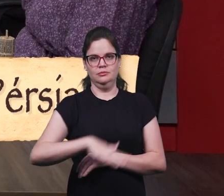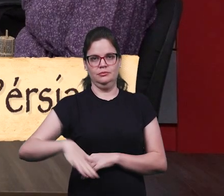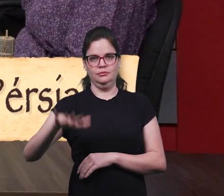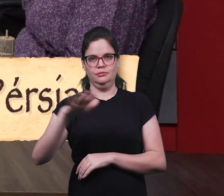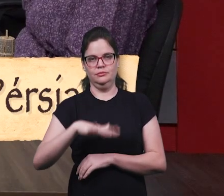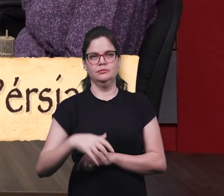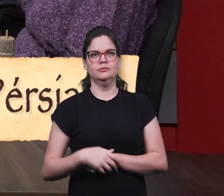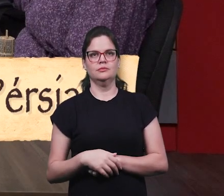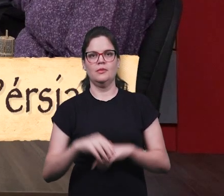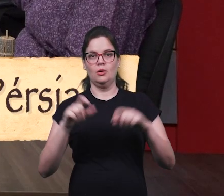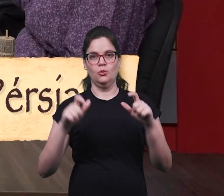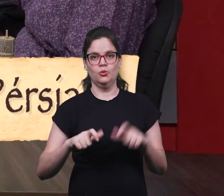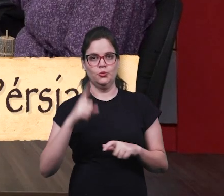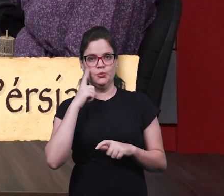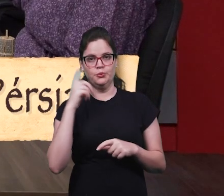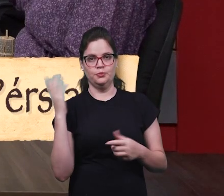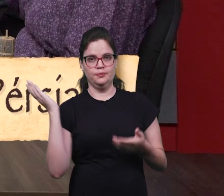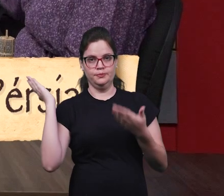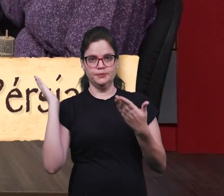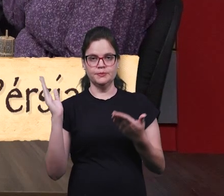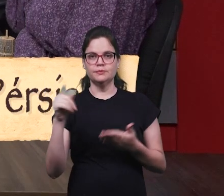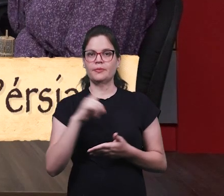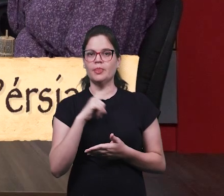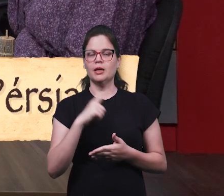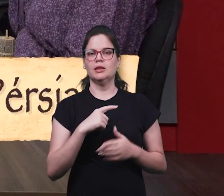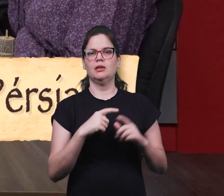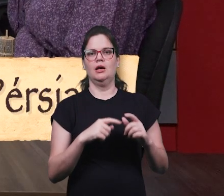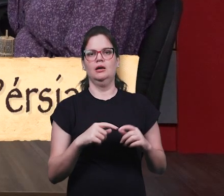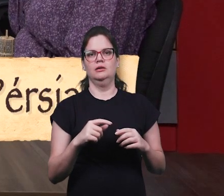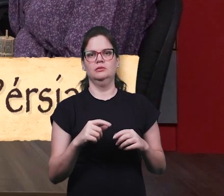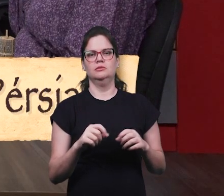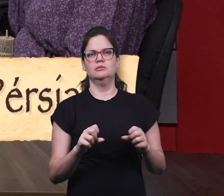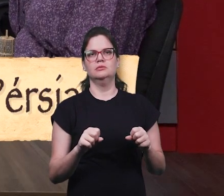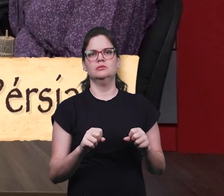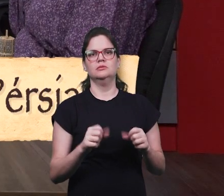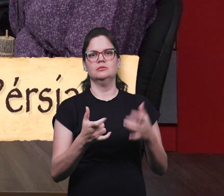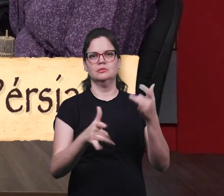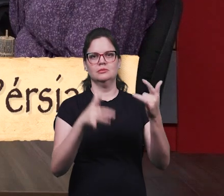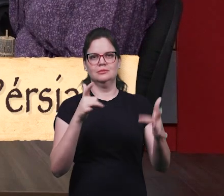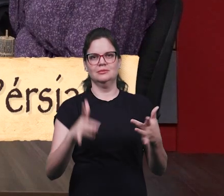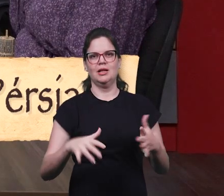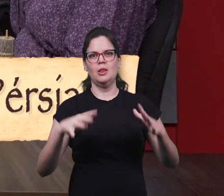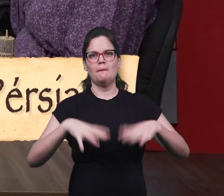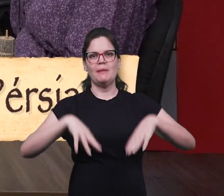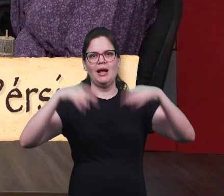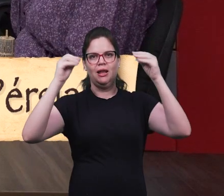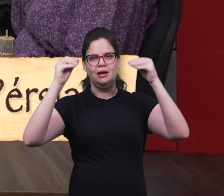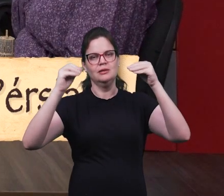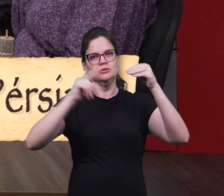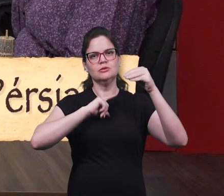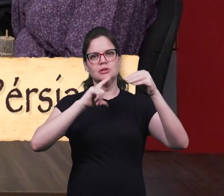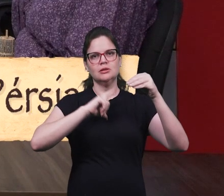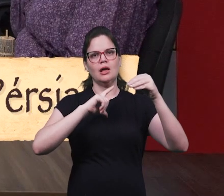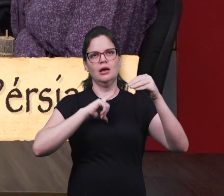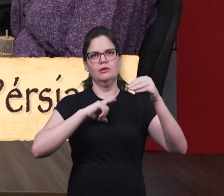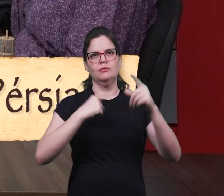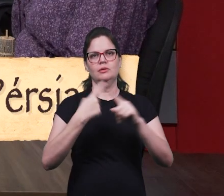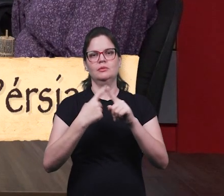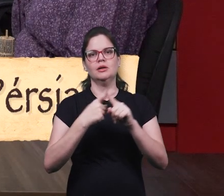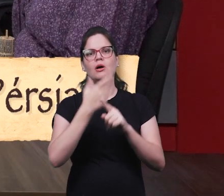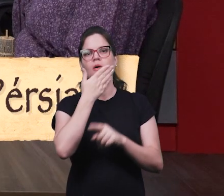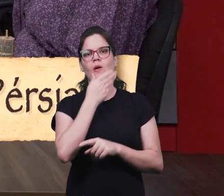arqueológico, um sítio arqueológico, onde a gente tem as ruínas do palácio que foi construído